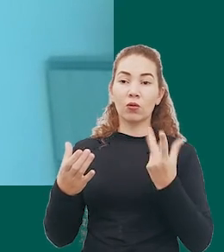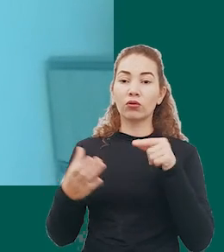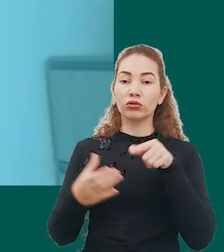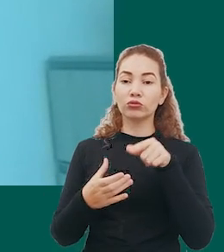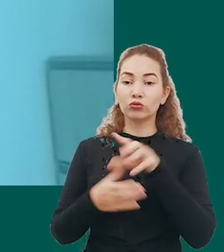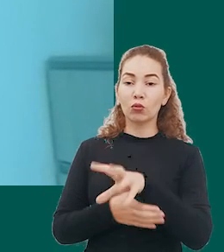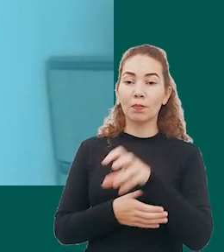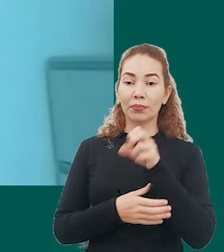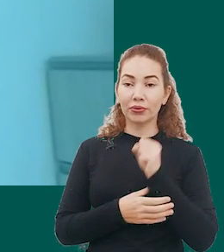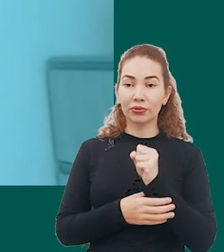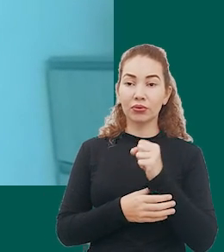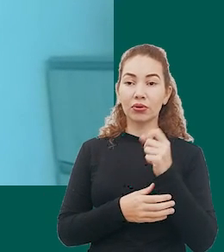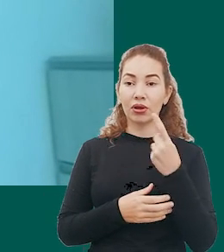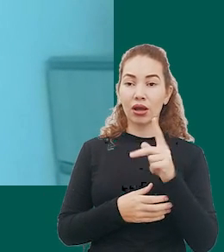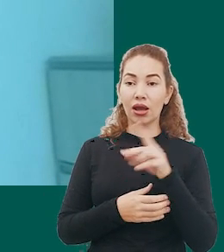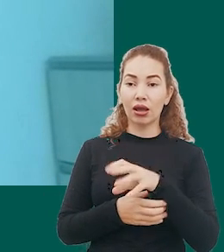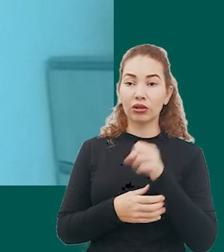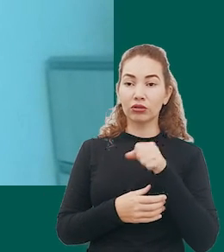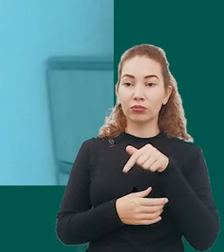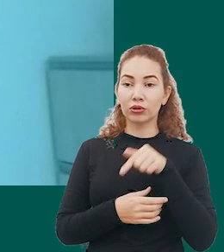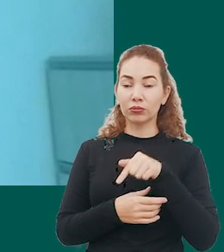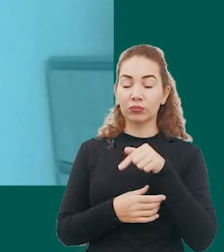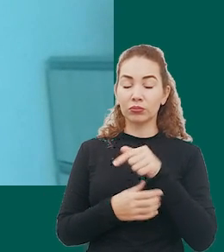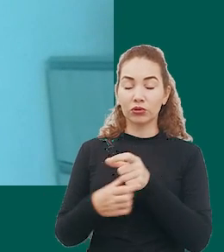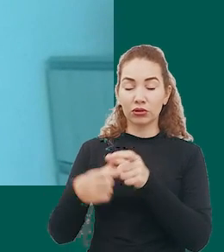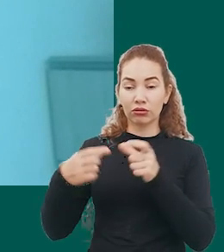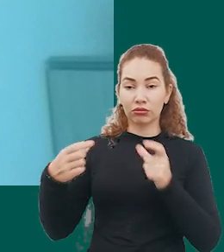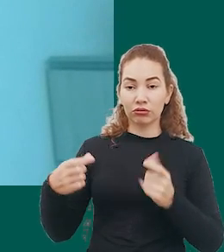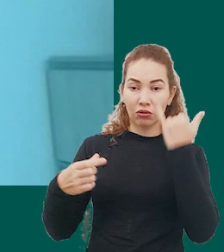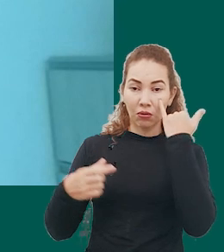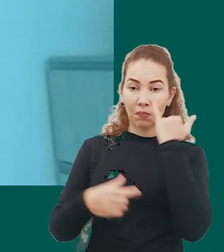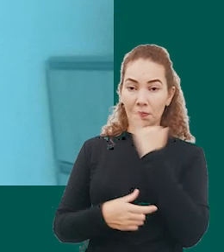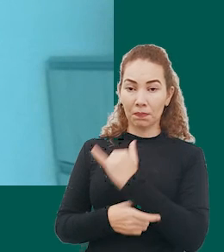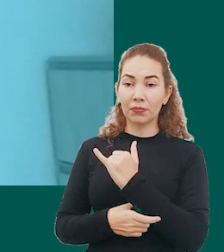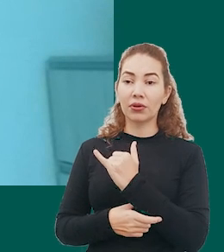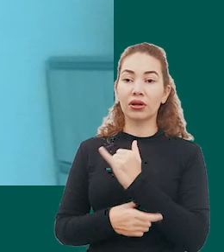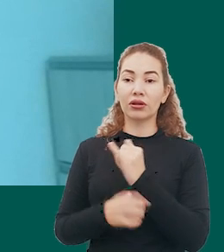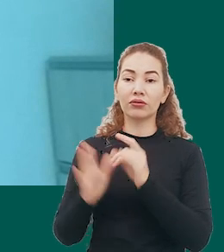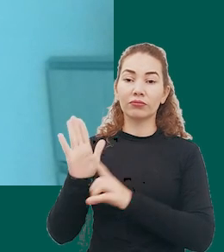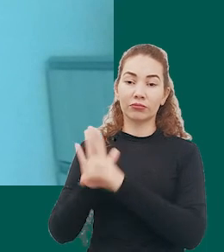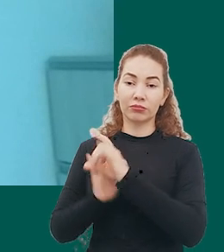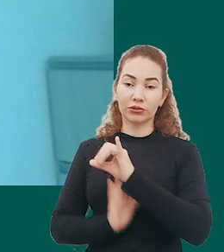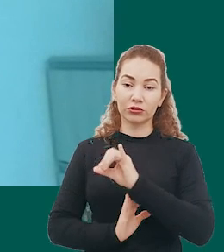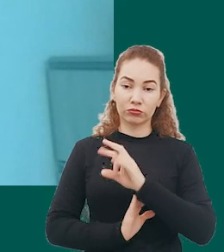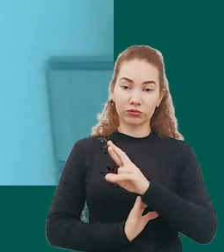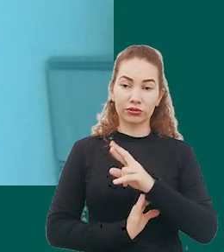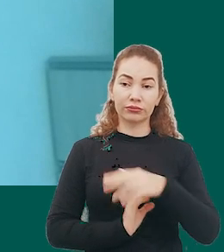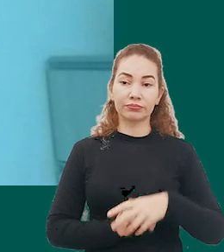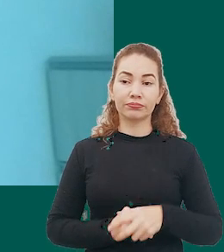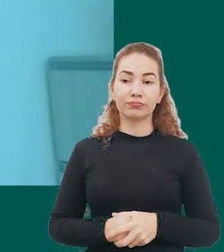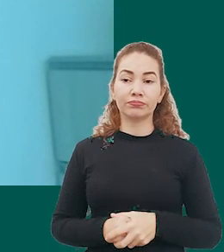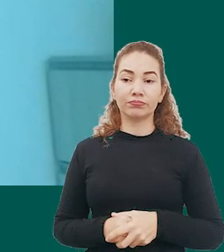tu sacou. Daí tu pega ali por aquele extrato para te informar lá na tua declaração de imposto de renda.